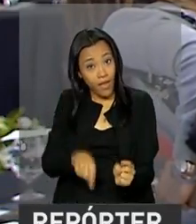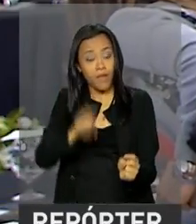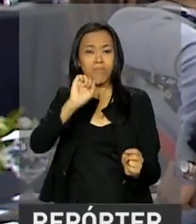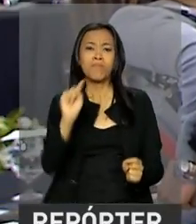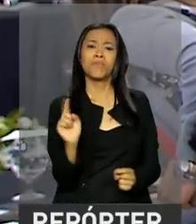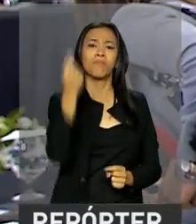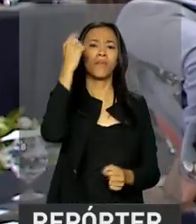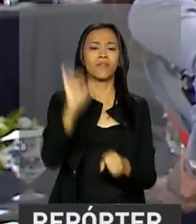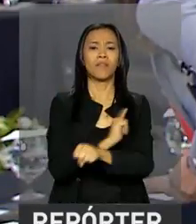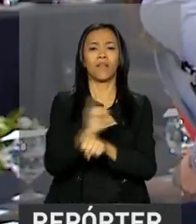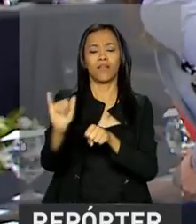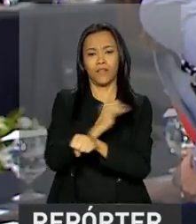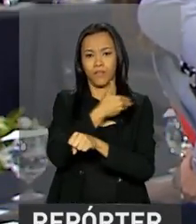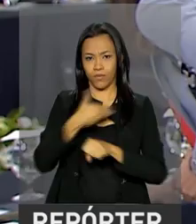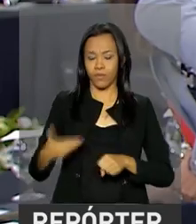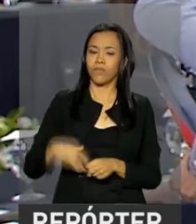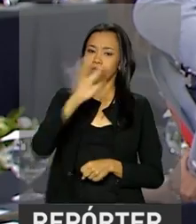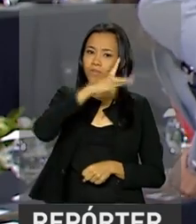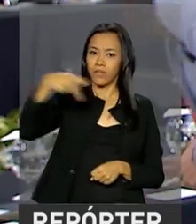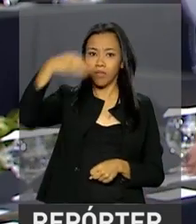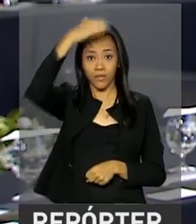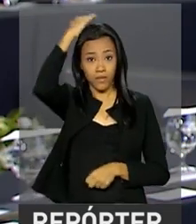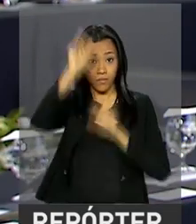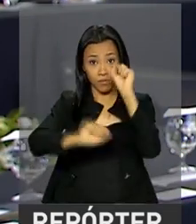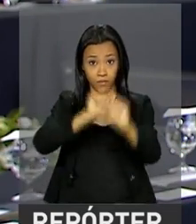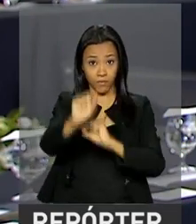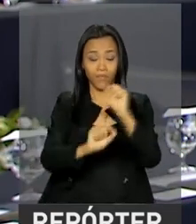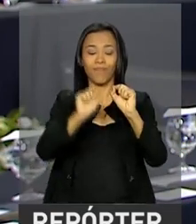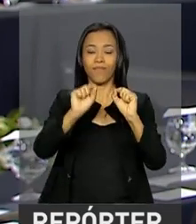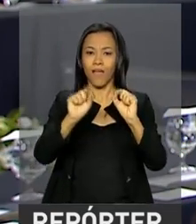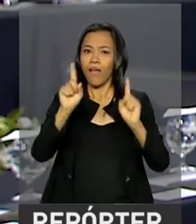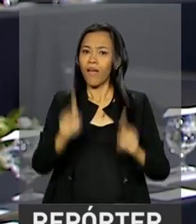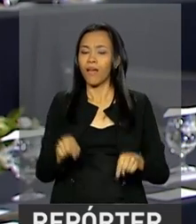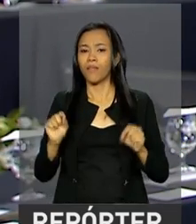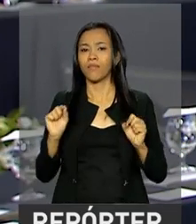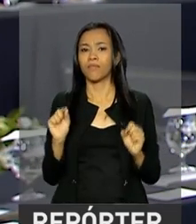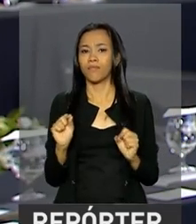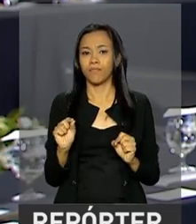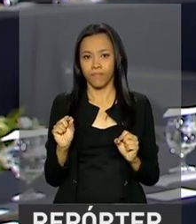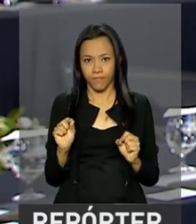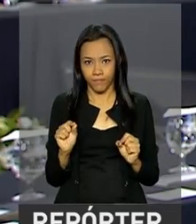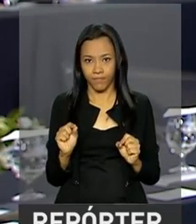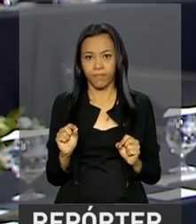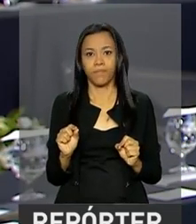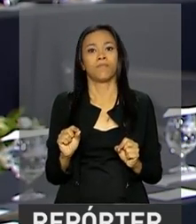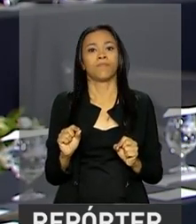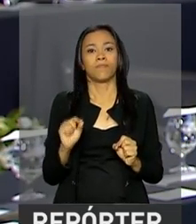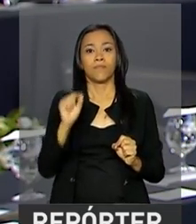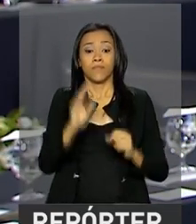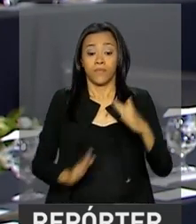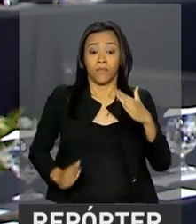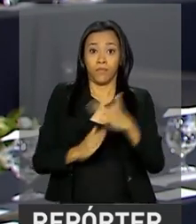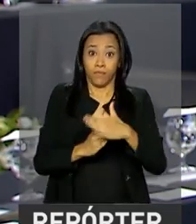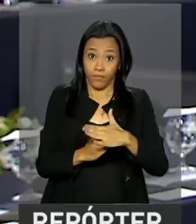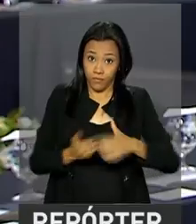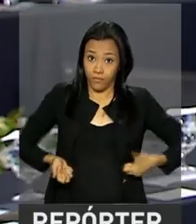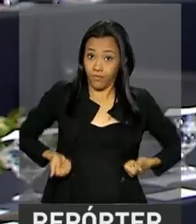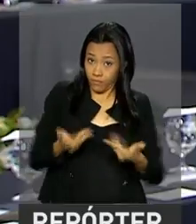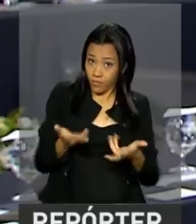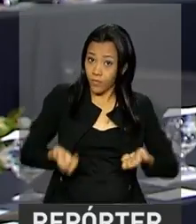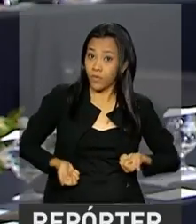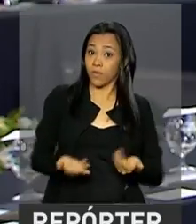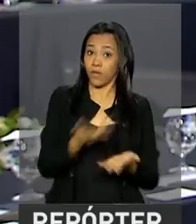primeiras medidas do governo do presidente Michel Temer foi a imposição, aí, né, a colocação de um teto, a fixação de um teto